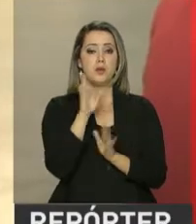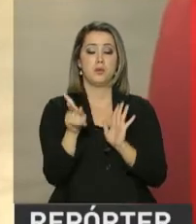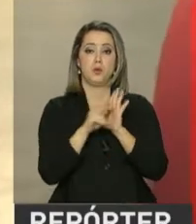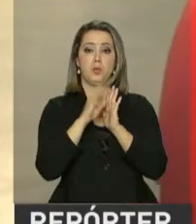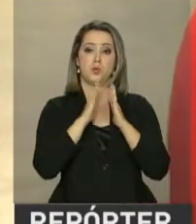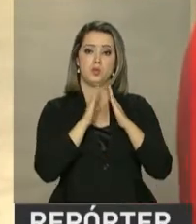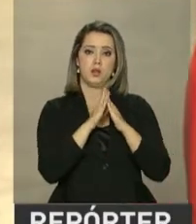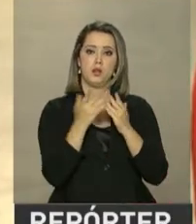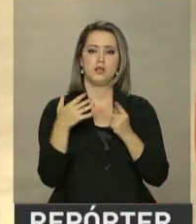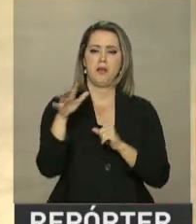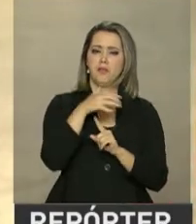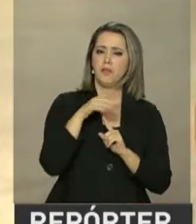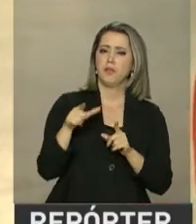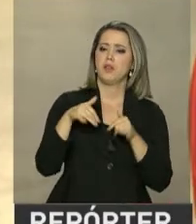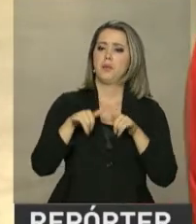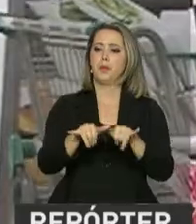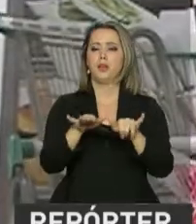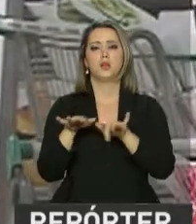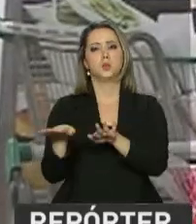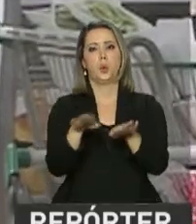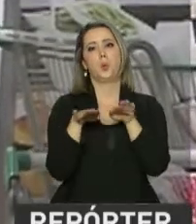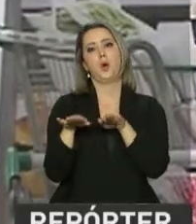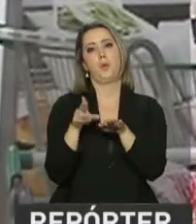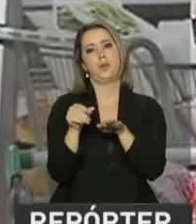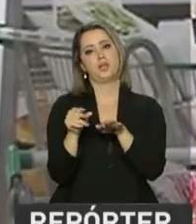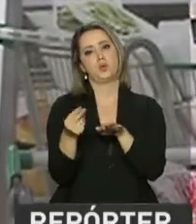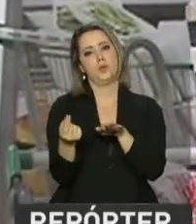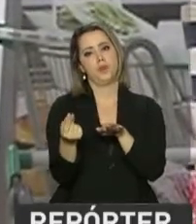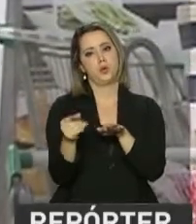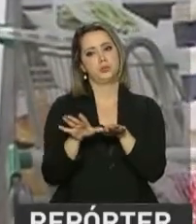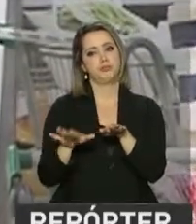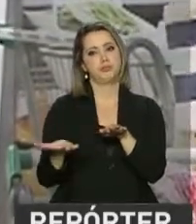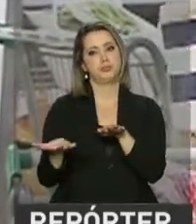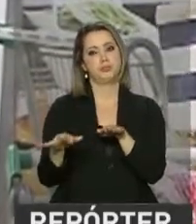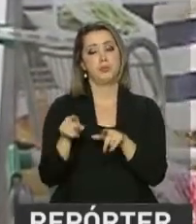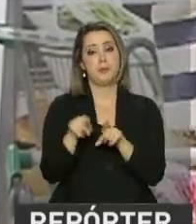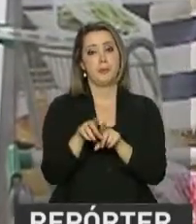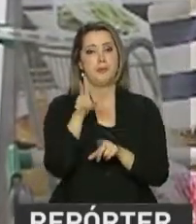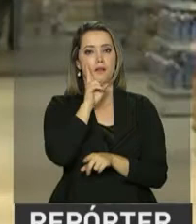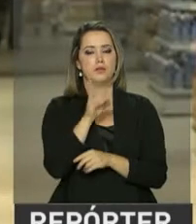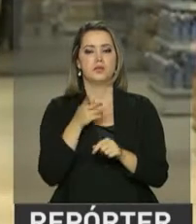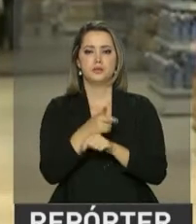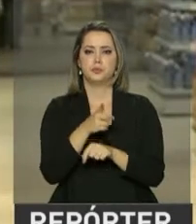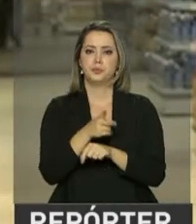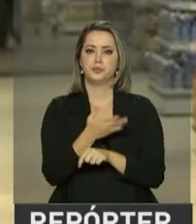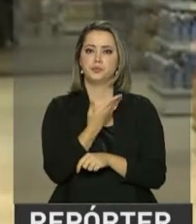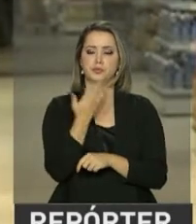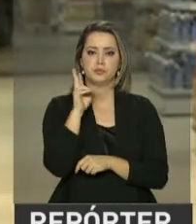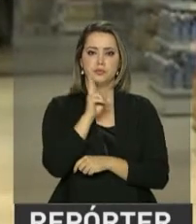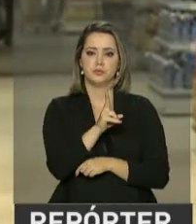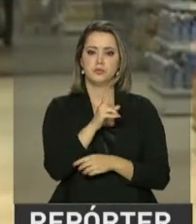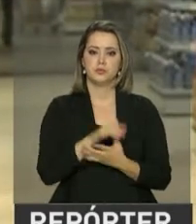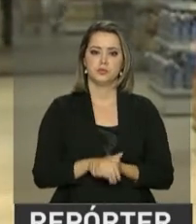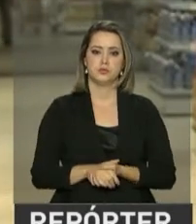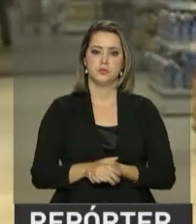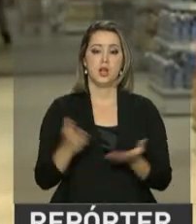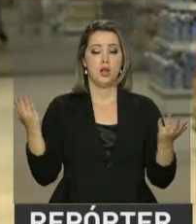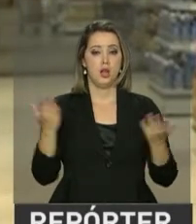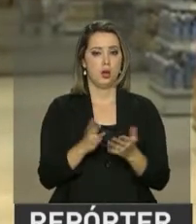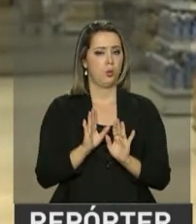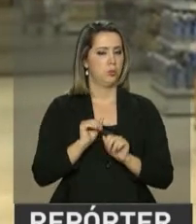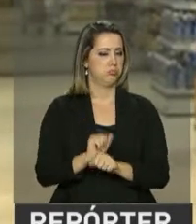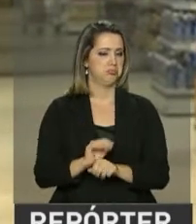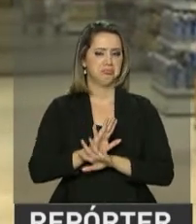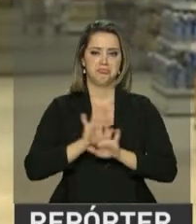preços nas feiras e supermercados estáveis e vai às compras semanalmente percebe isso no entanto como